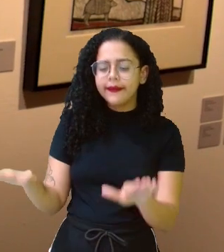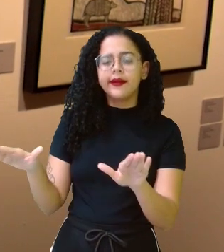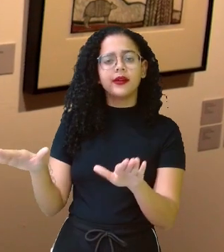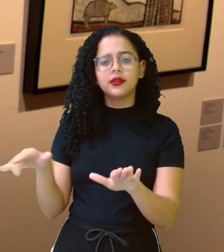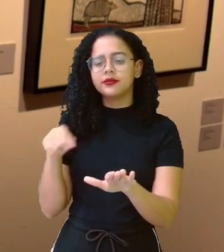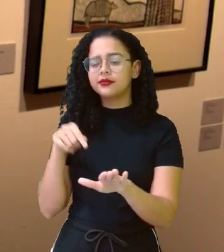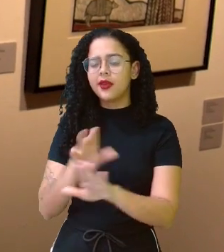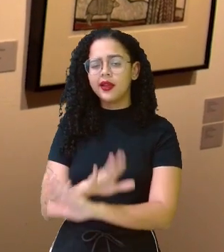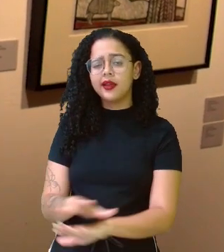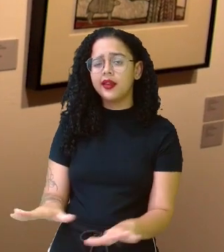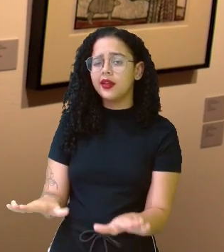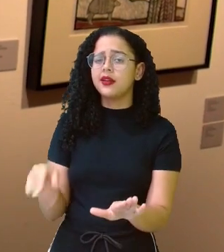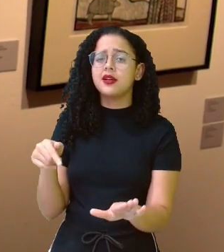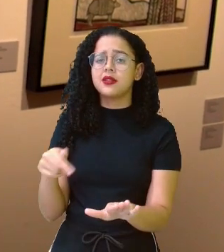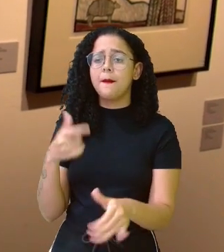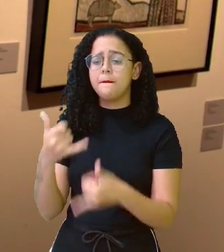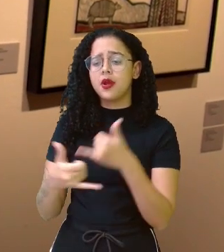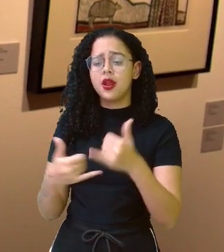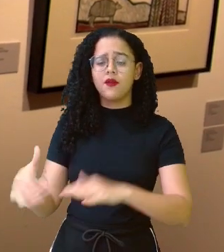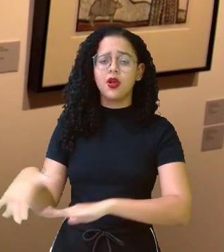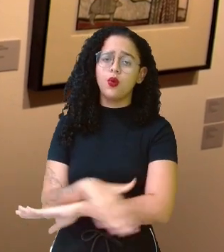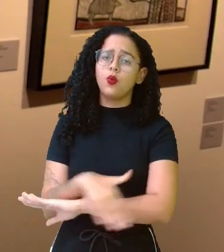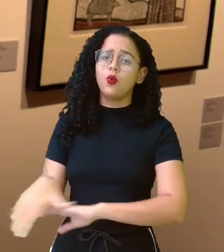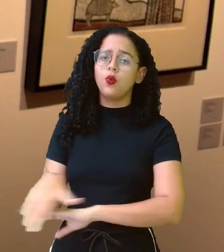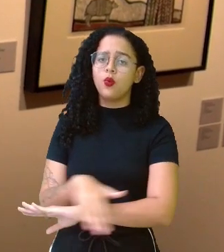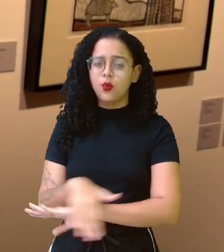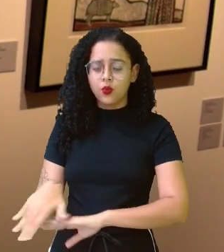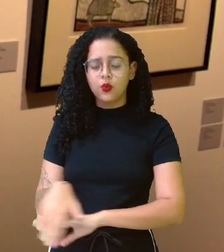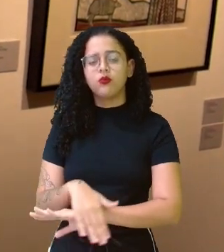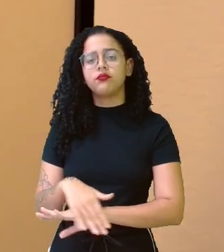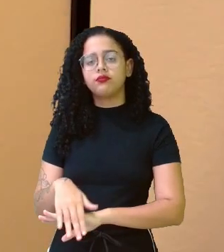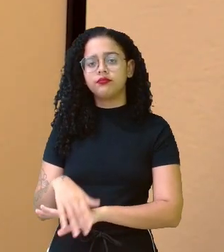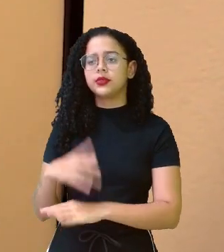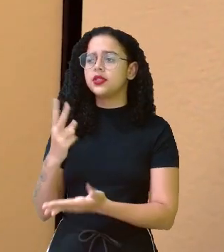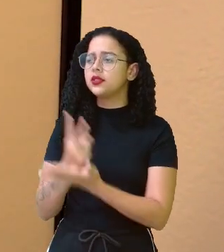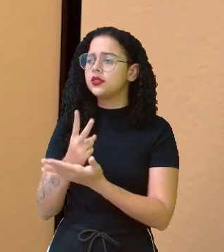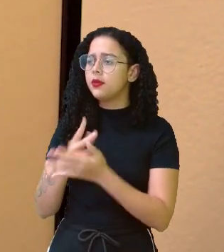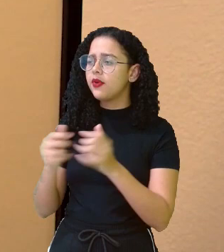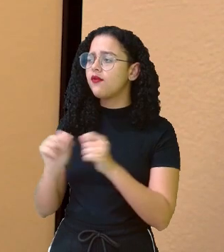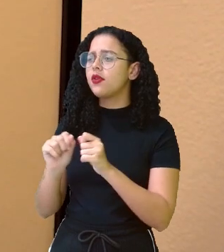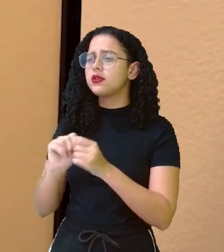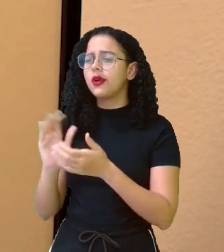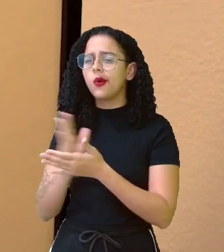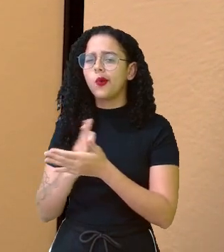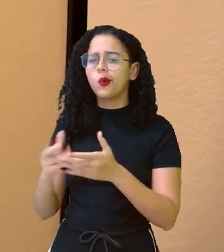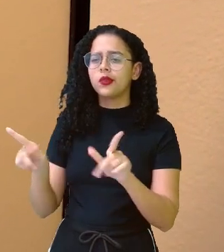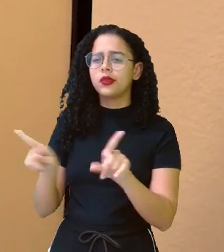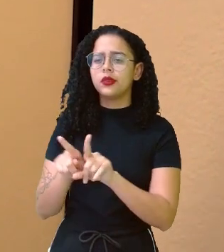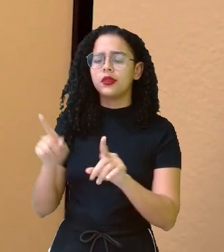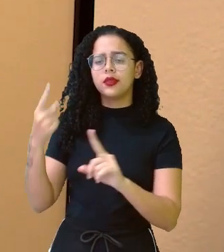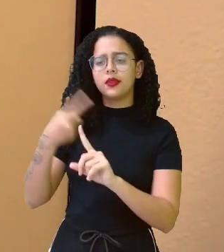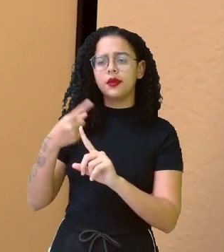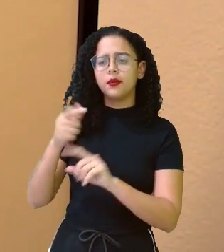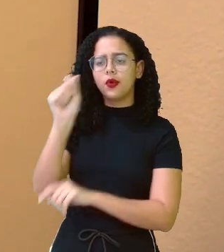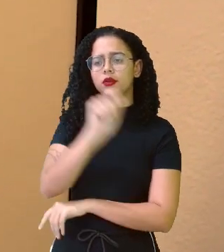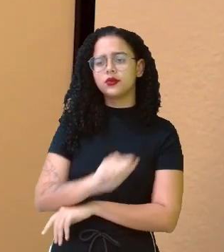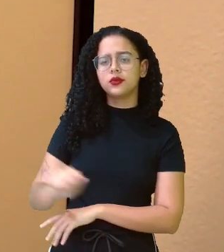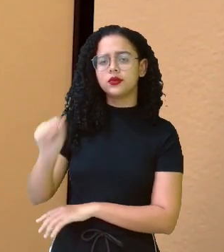eram crianças que brincavam nas ruas e, de uma certa forma, a gente sempre fazia algum tipo de associação a crianças que